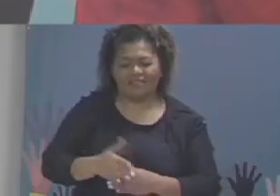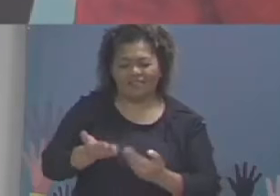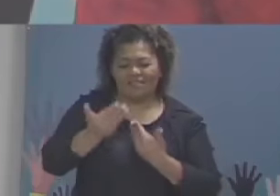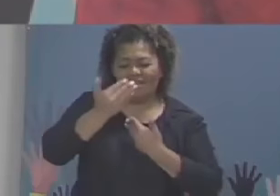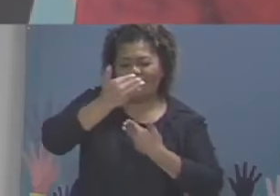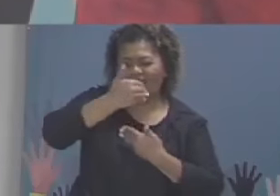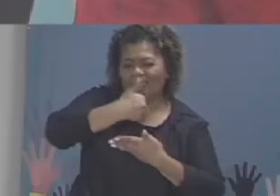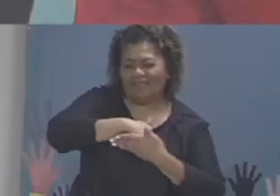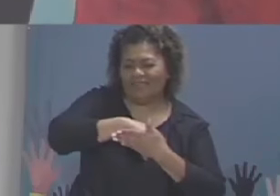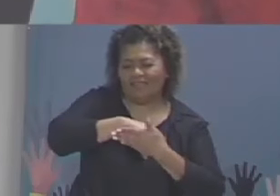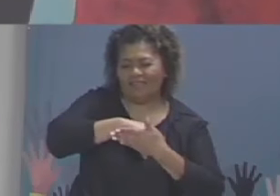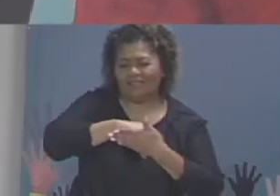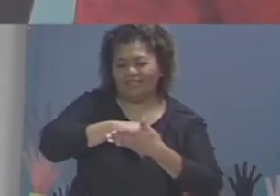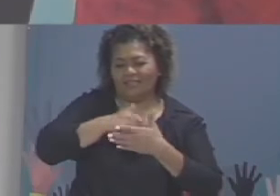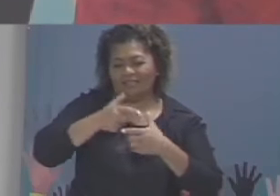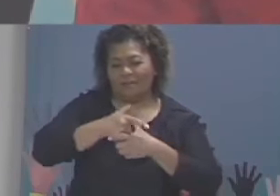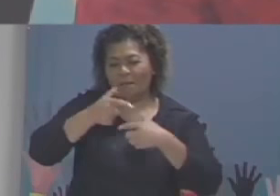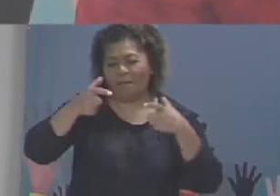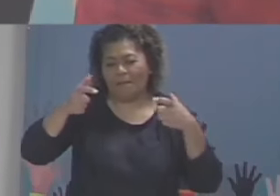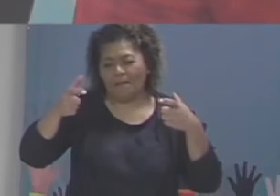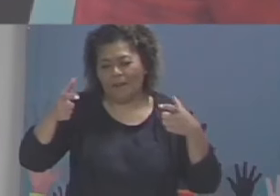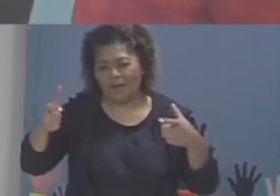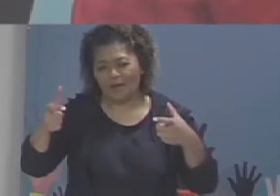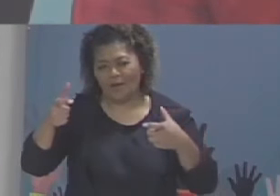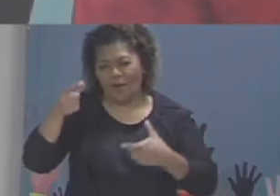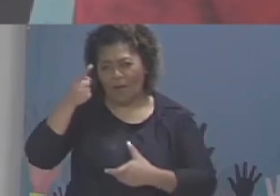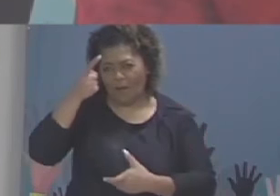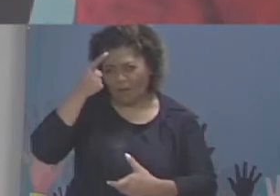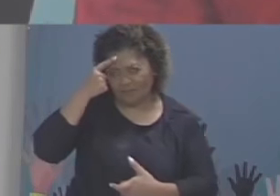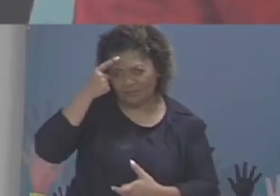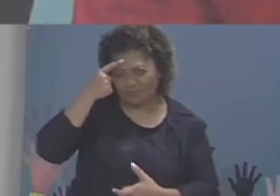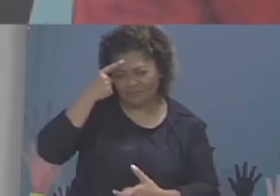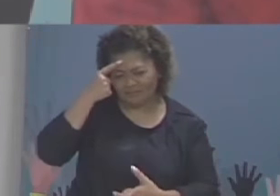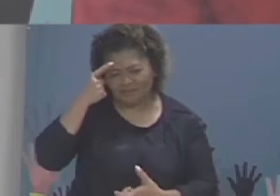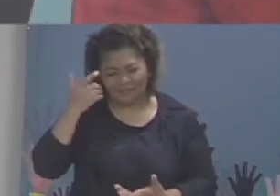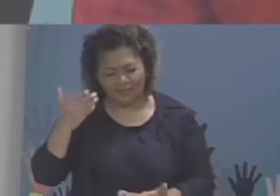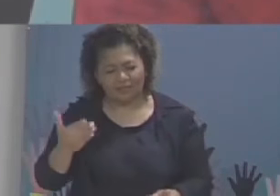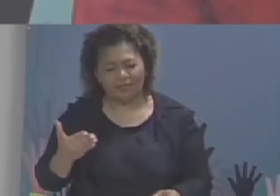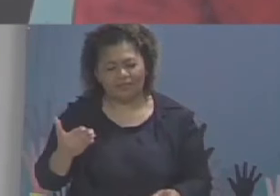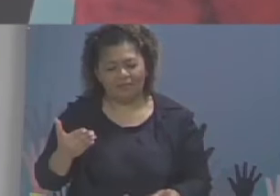né, de uma maior representação, de uma maior presença